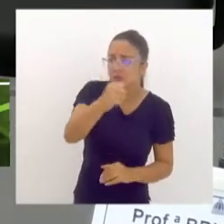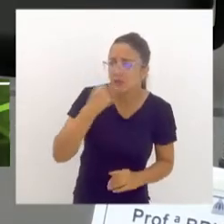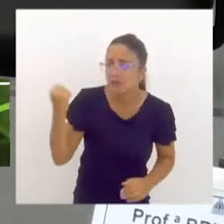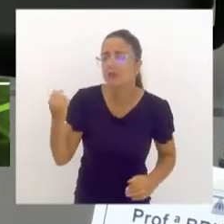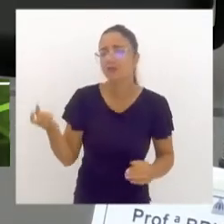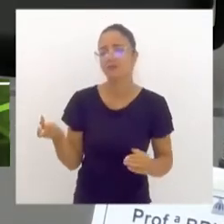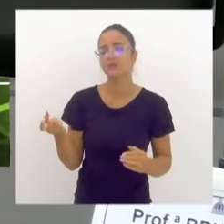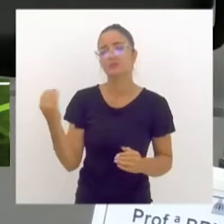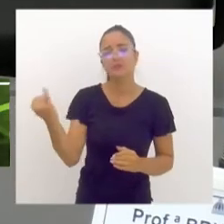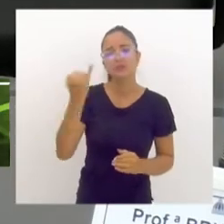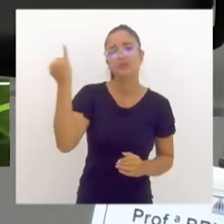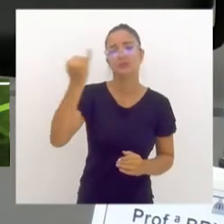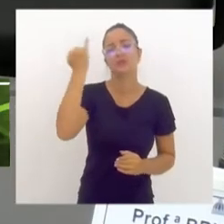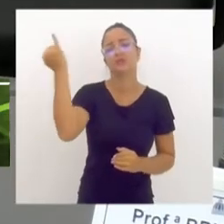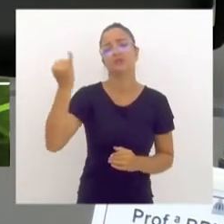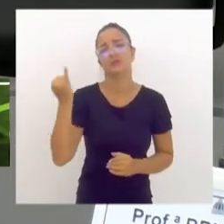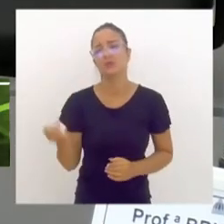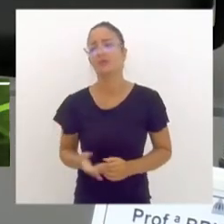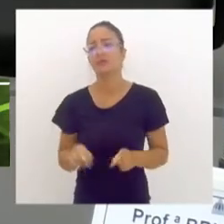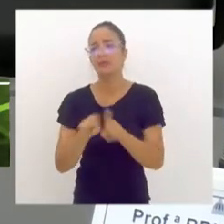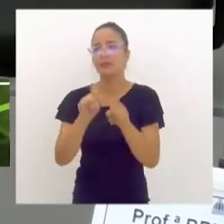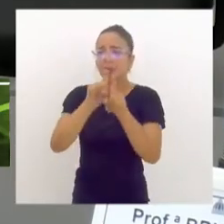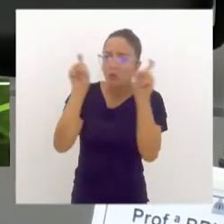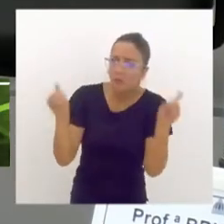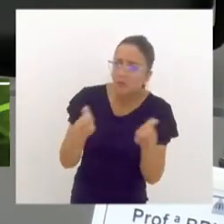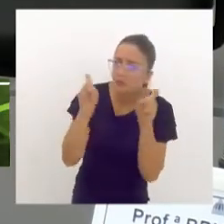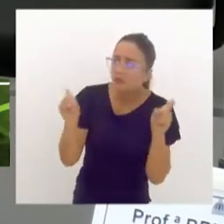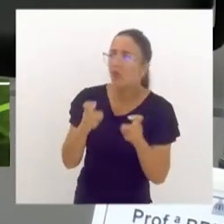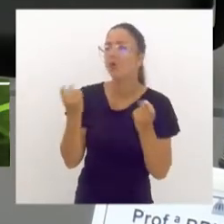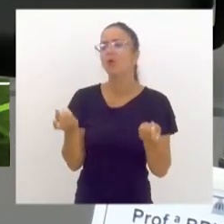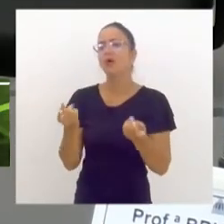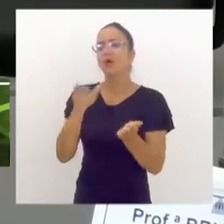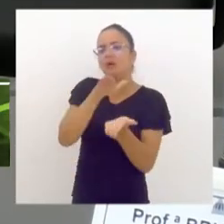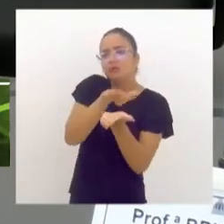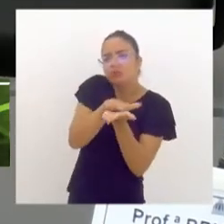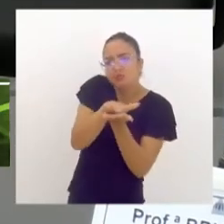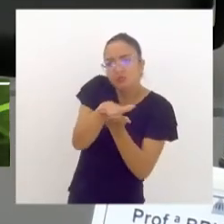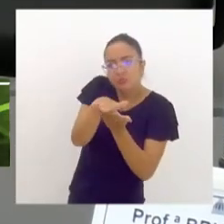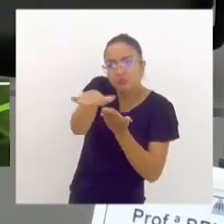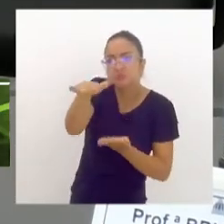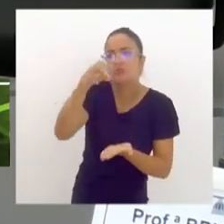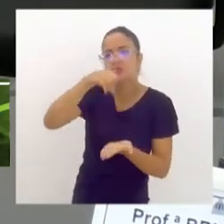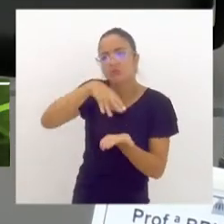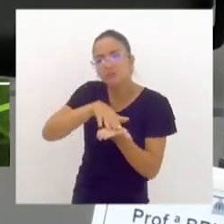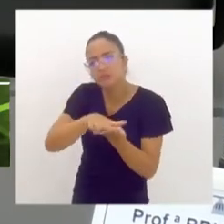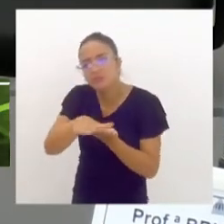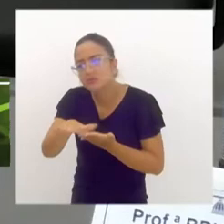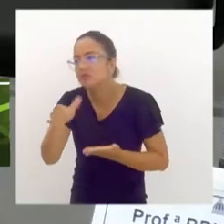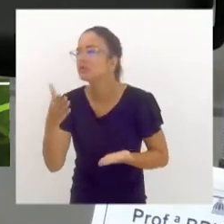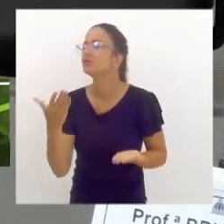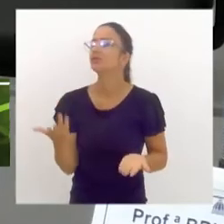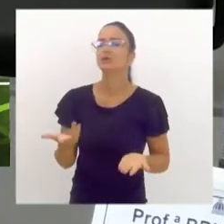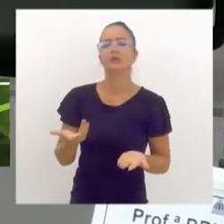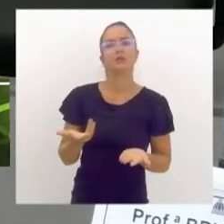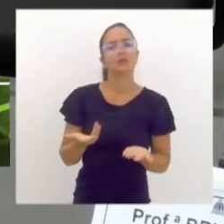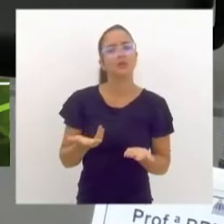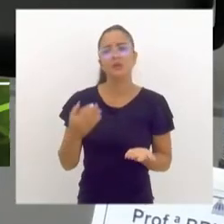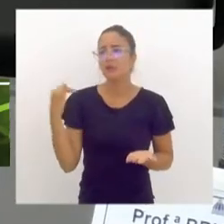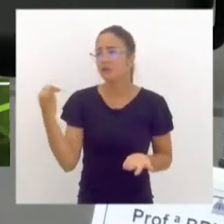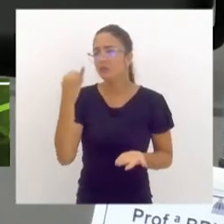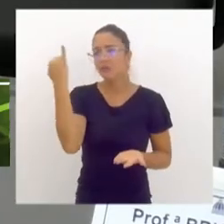isto, né? Além de computadores, impressoras e tal, que também são sempre uma lenha, né,